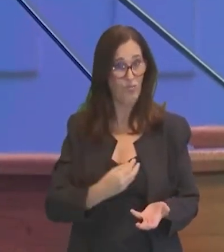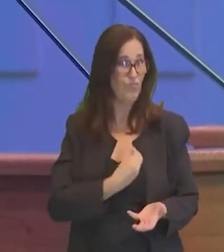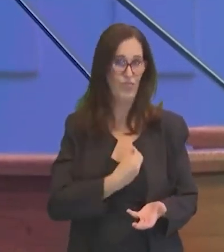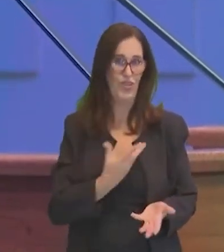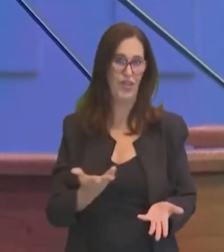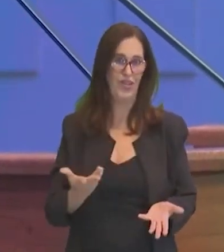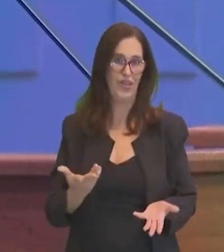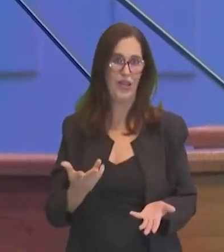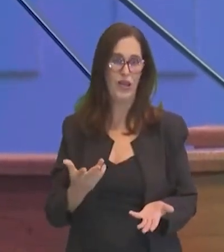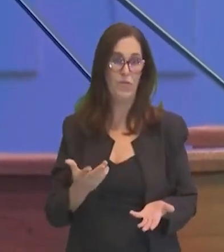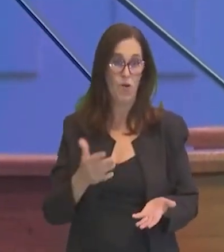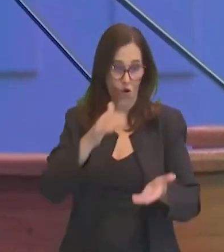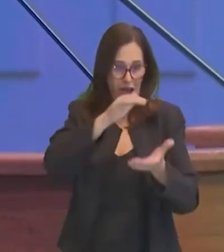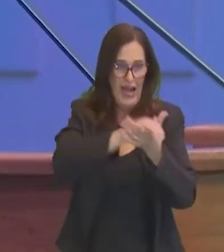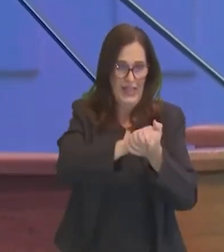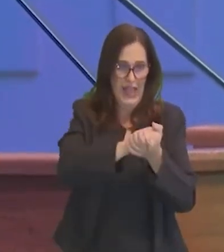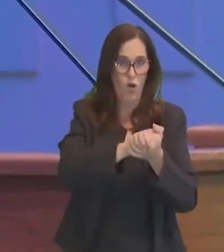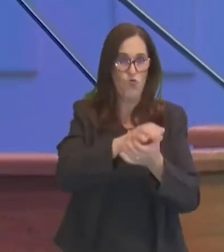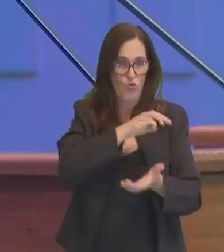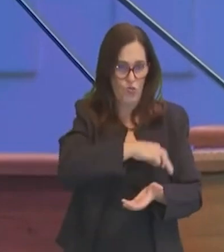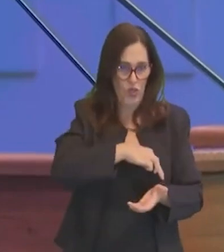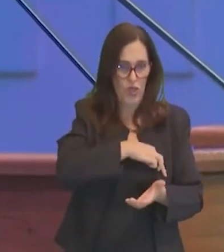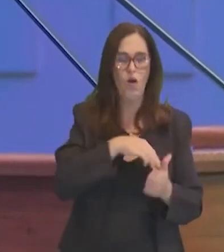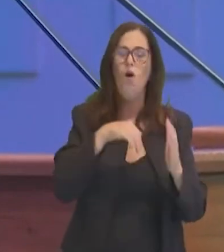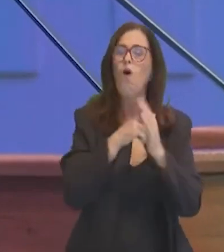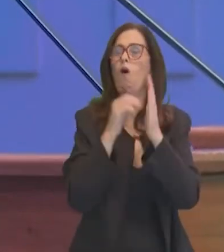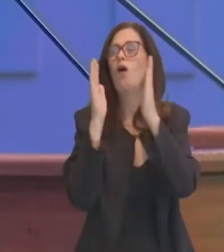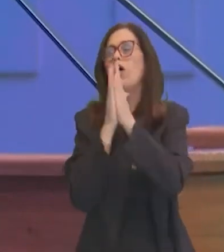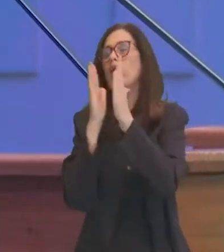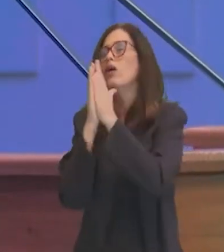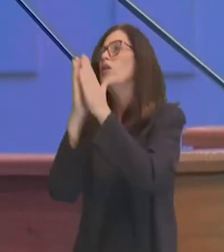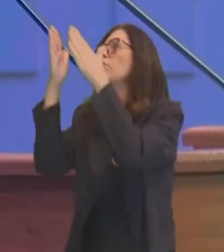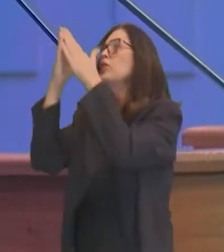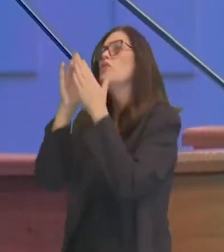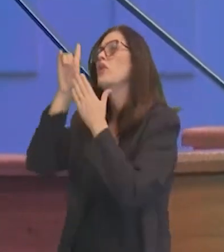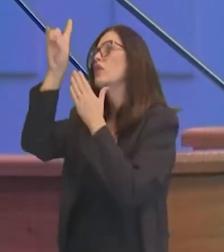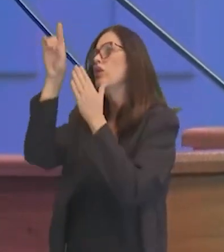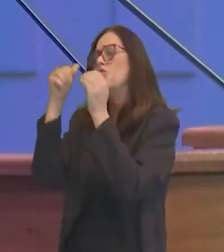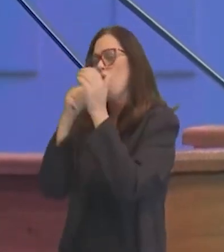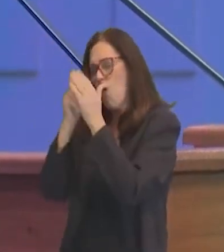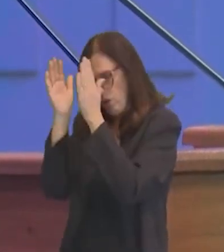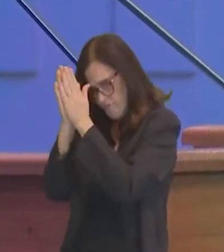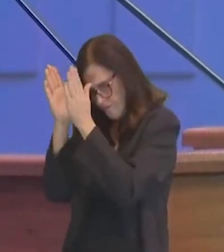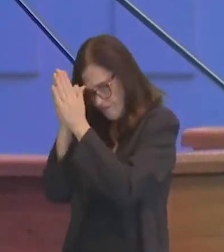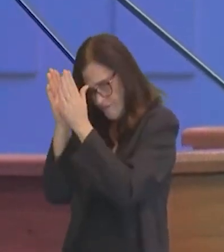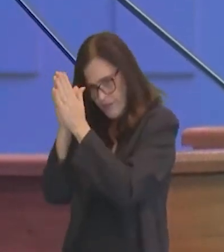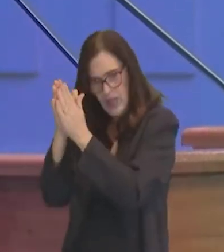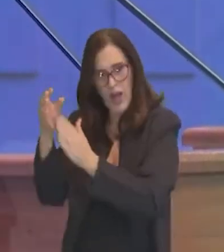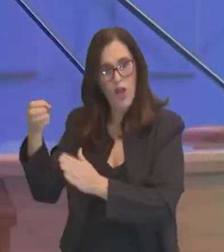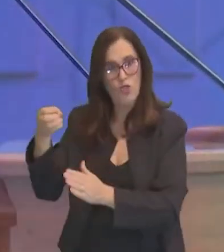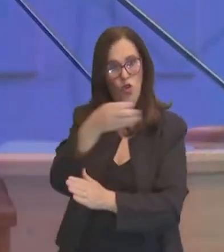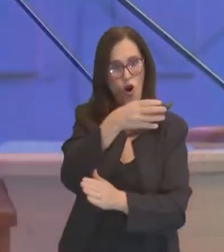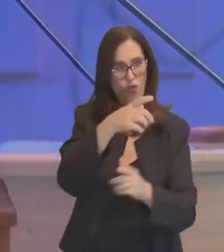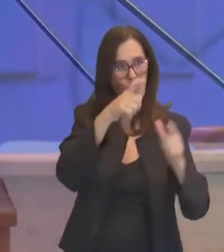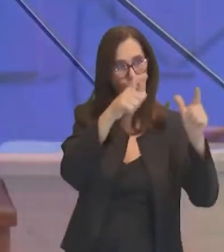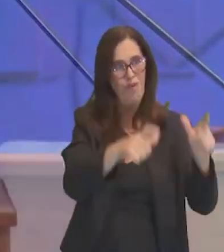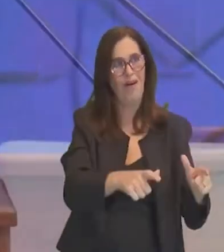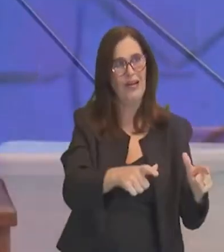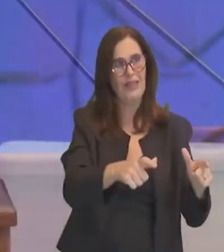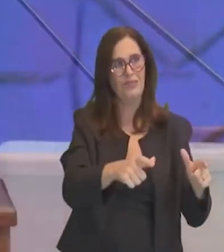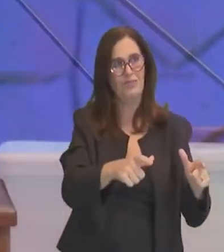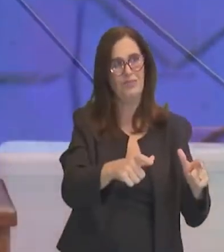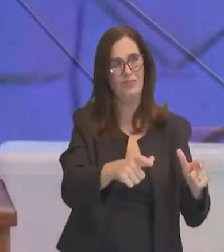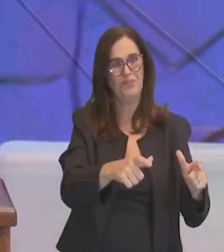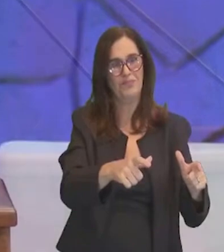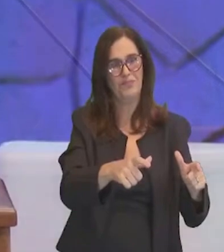Esse casal de missionários estava orando a Deus e pedindo a Deus uma nova terra